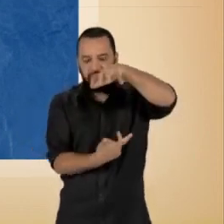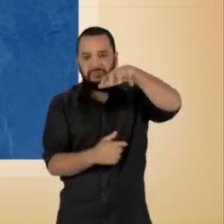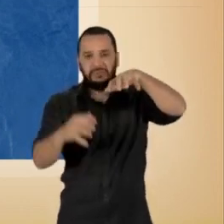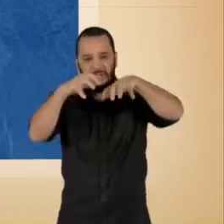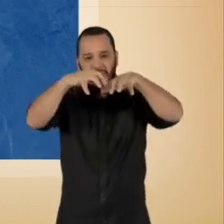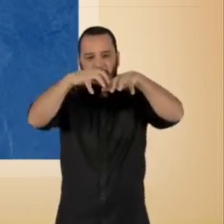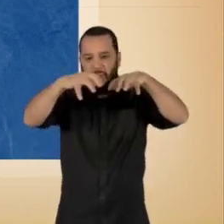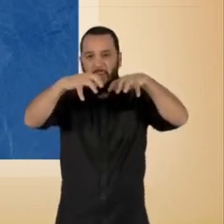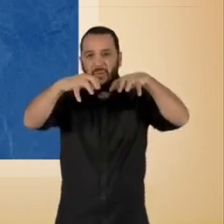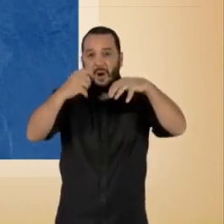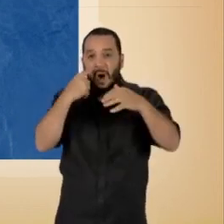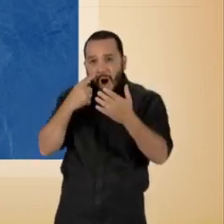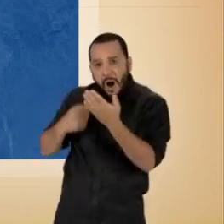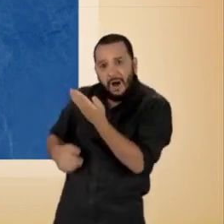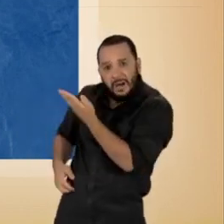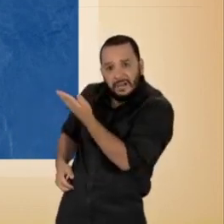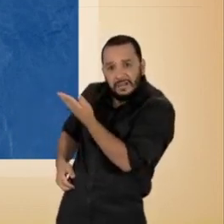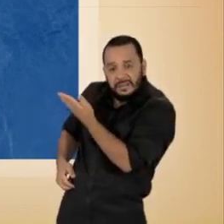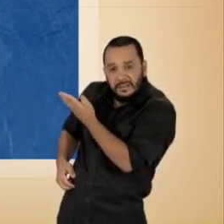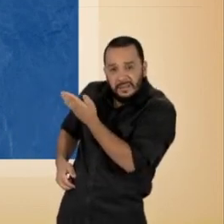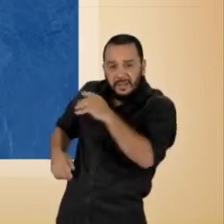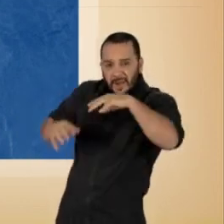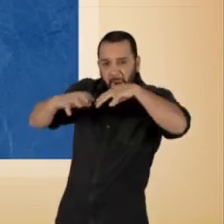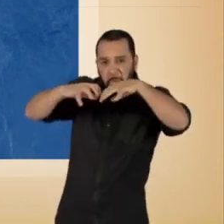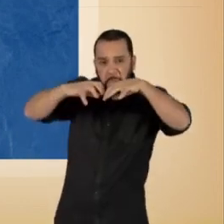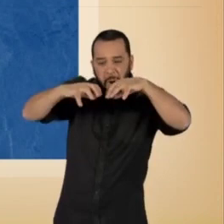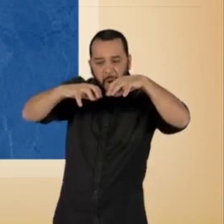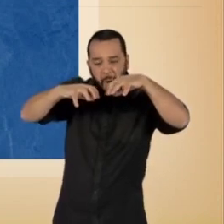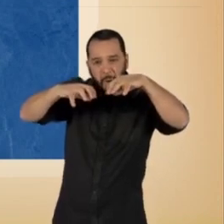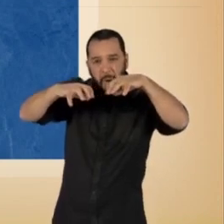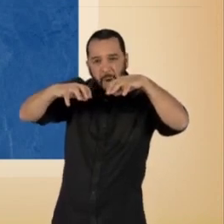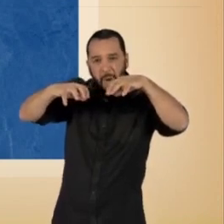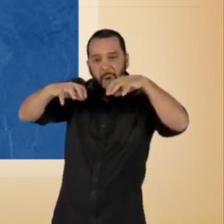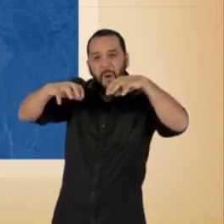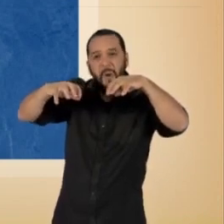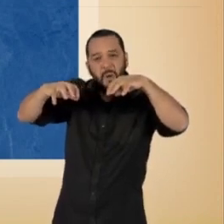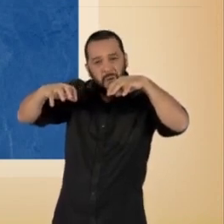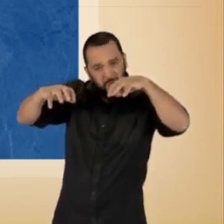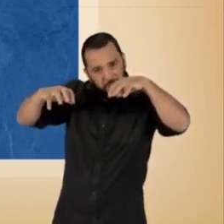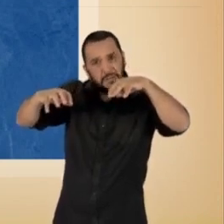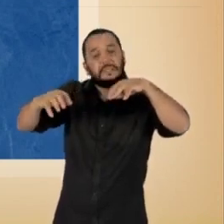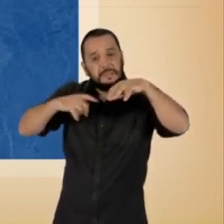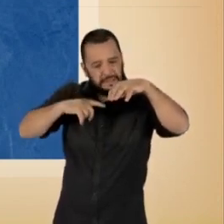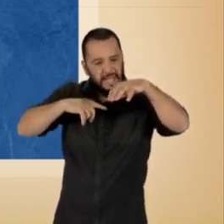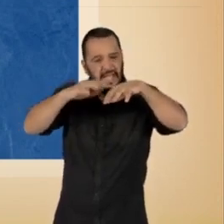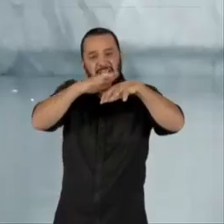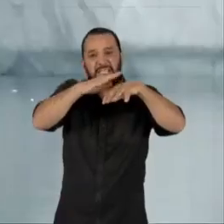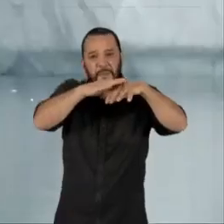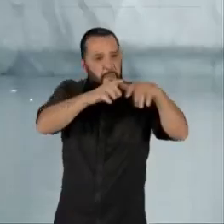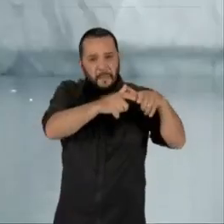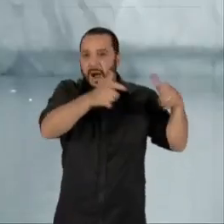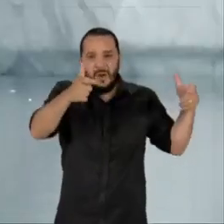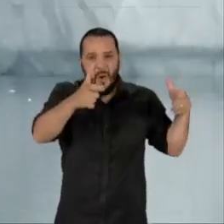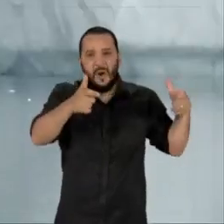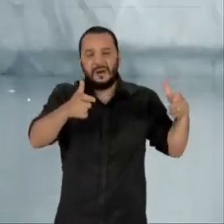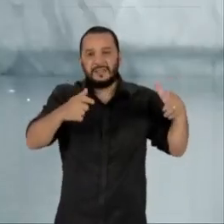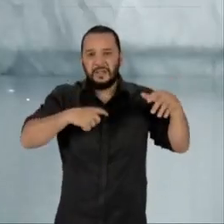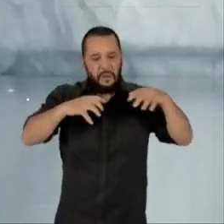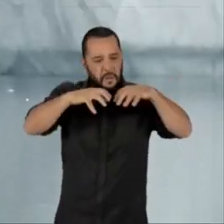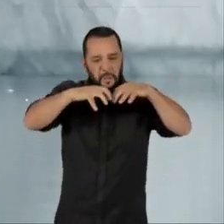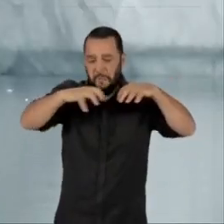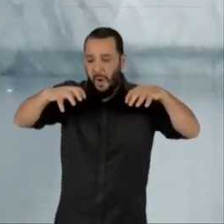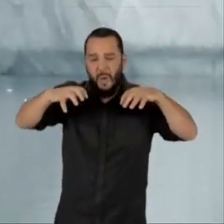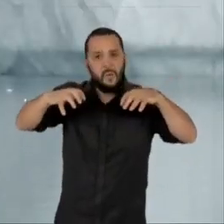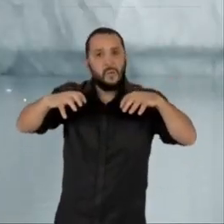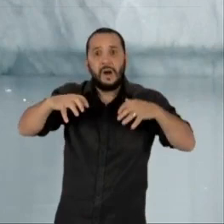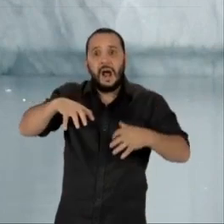ela já aparece separada da plataforma de gelo de amiri uma das maiores do continente gelado esse é o maior despedimento já